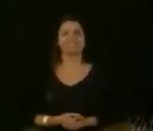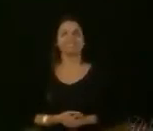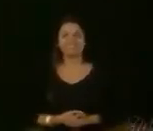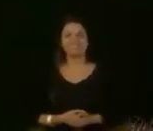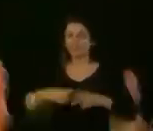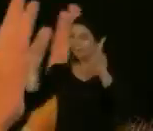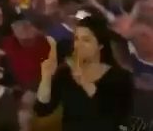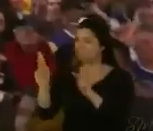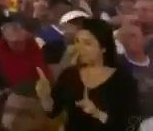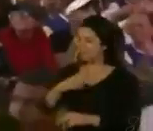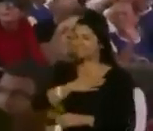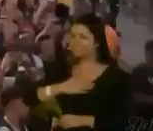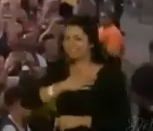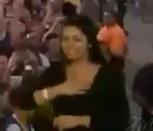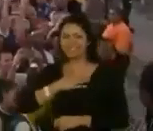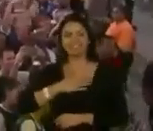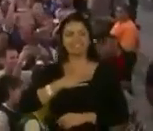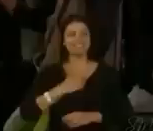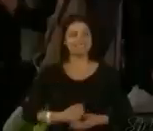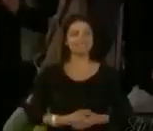Paz, queridos.